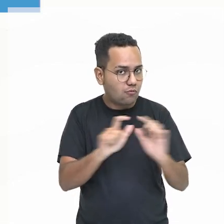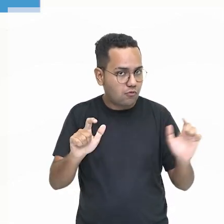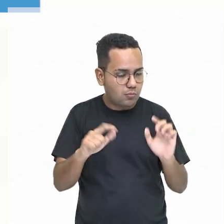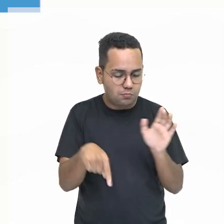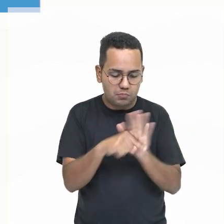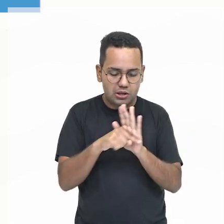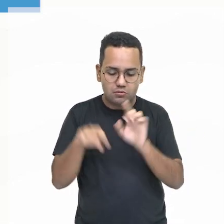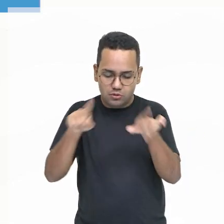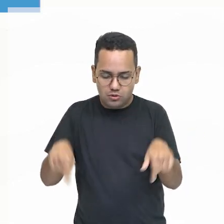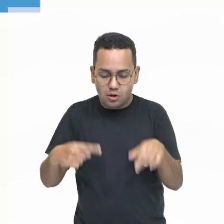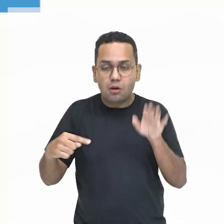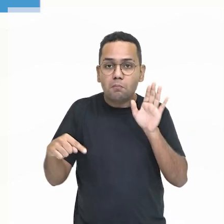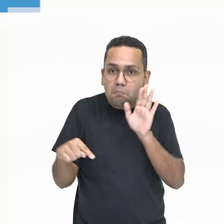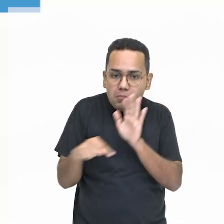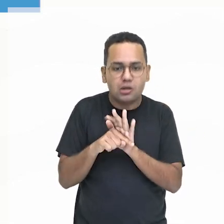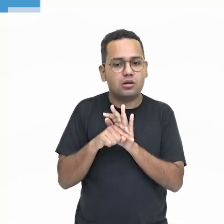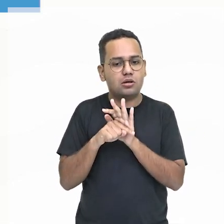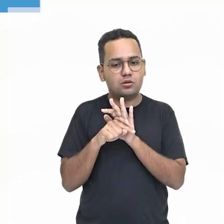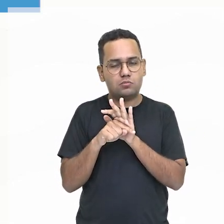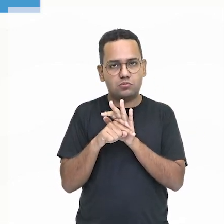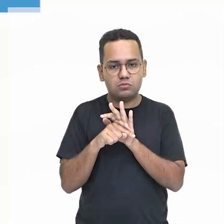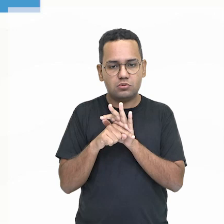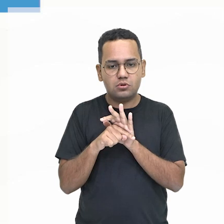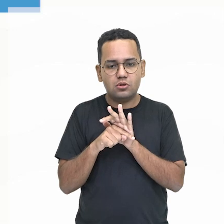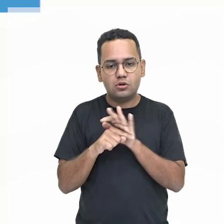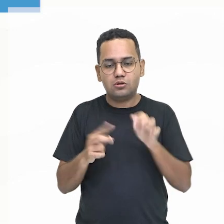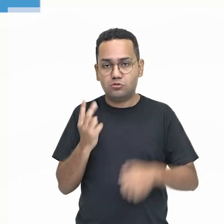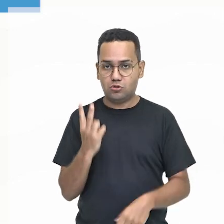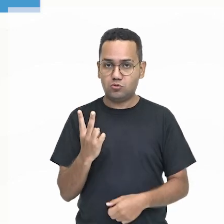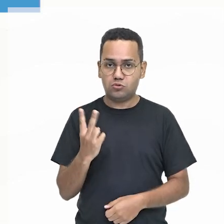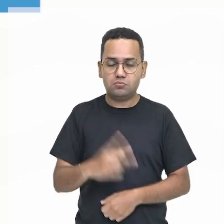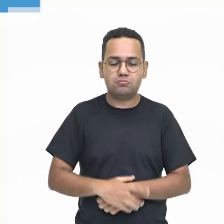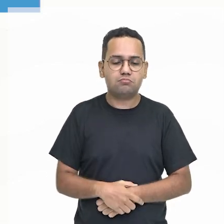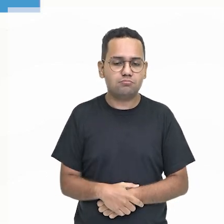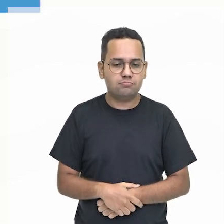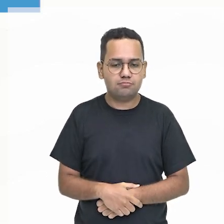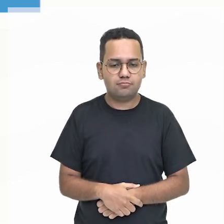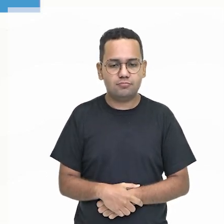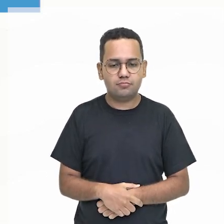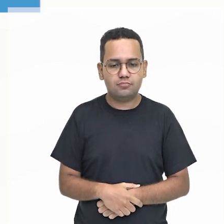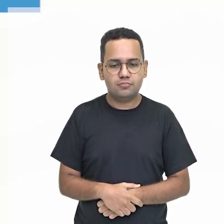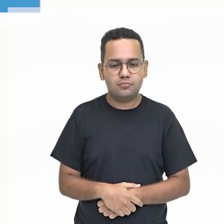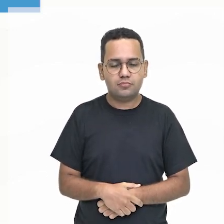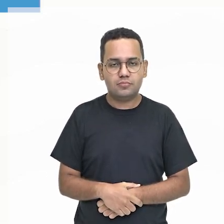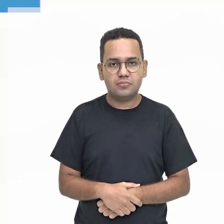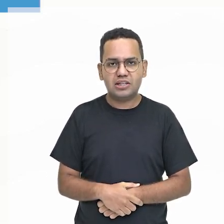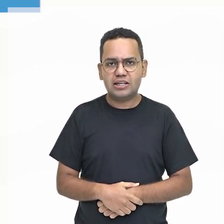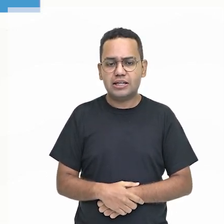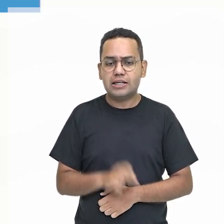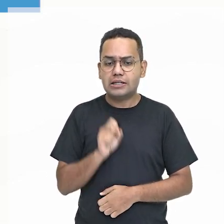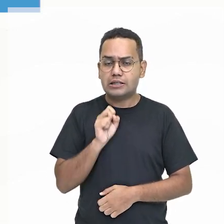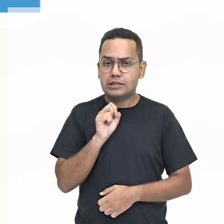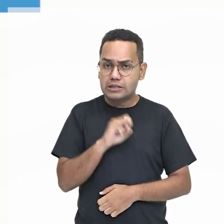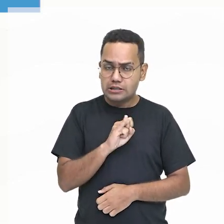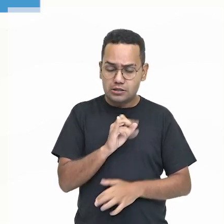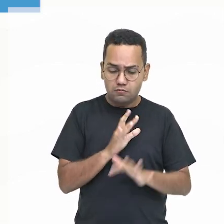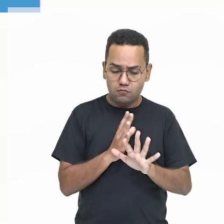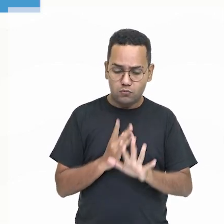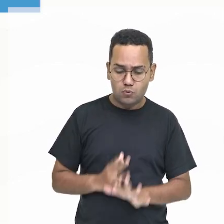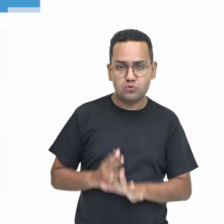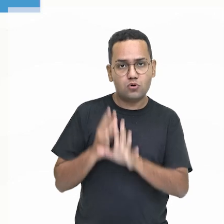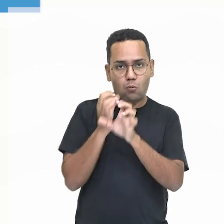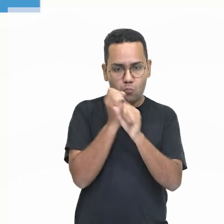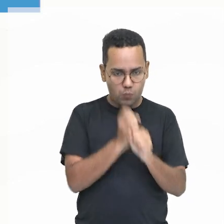né menos a posição inicial que vai ser -2 dessa forma Quando eu fizer 3 -